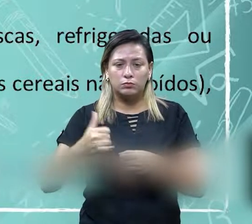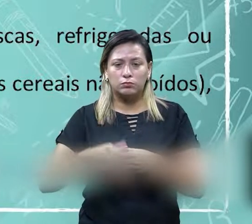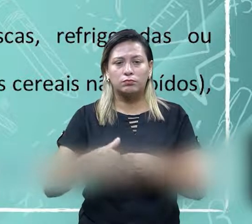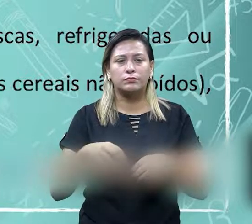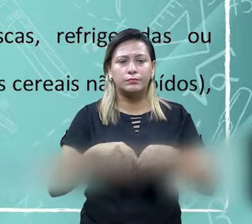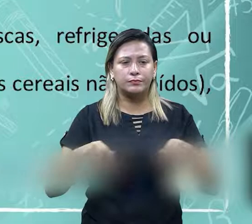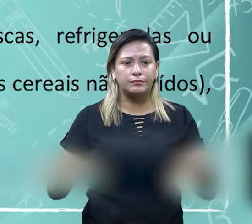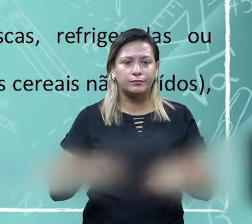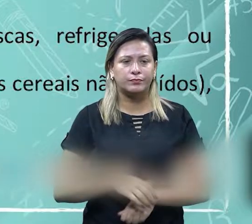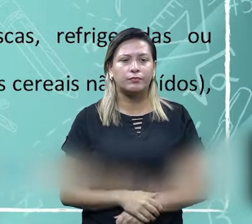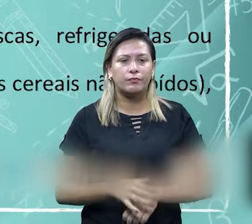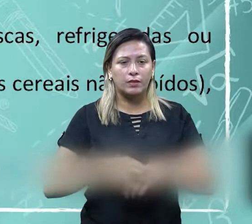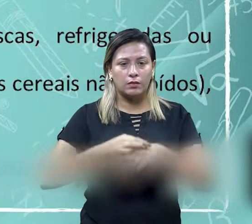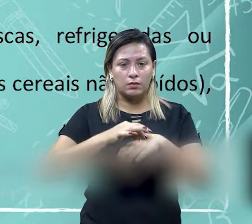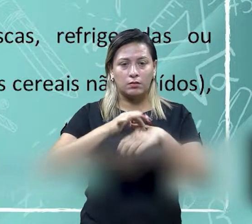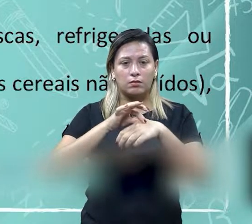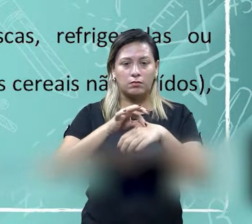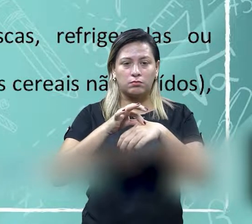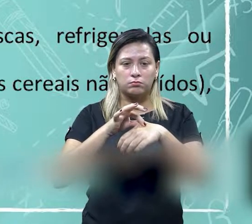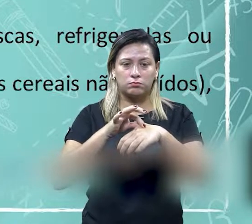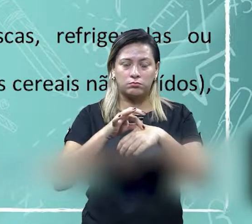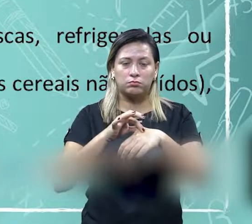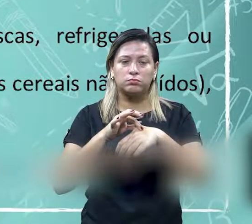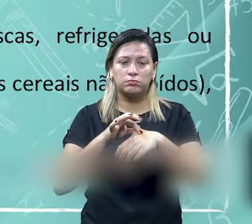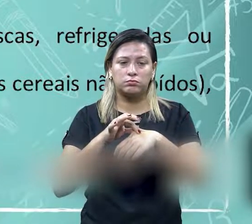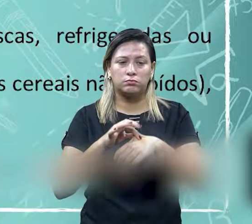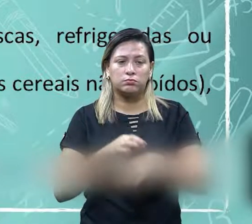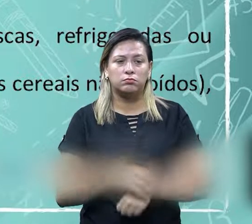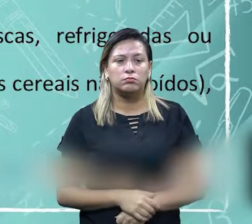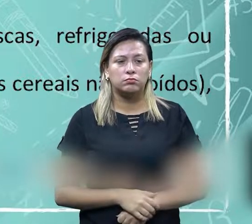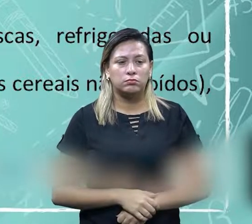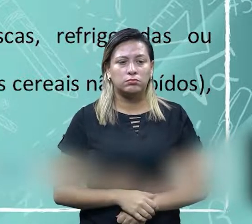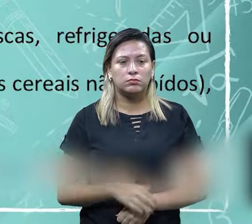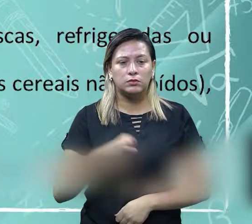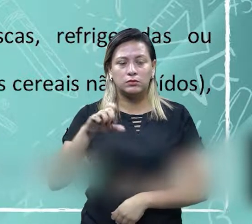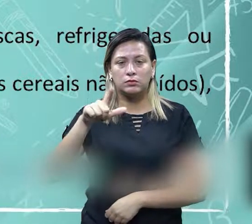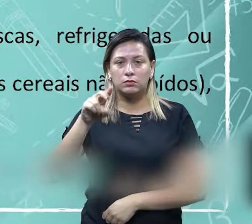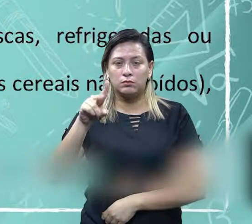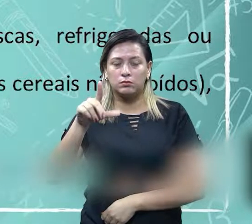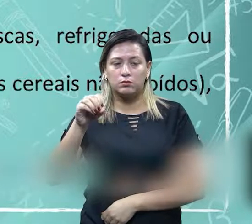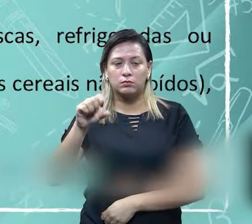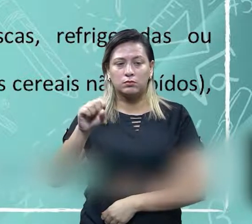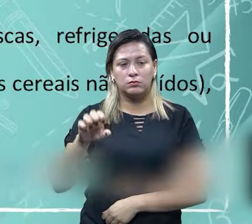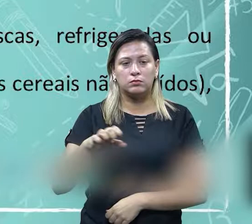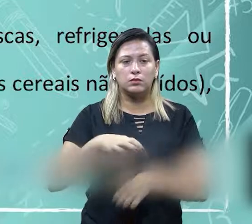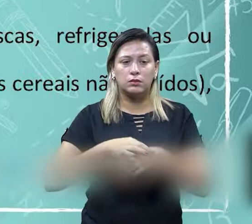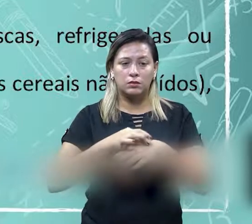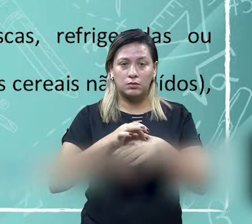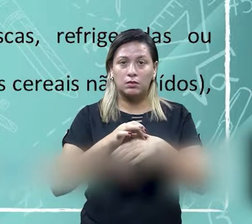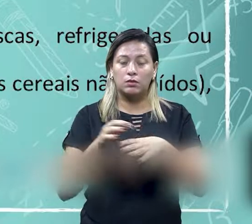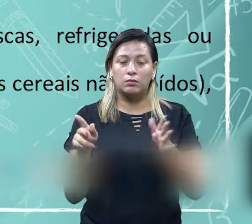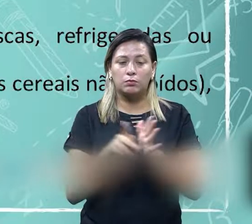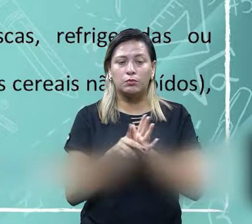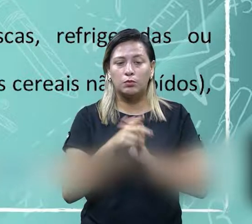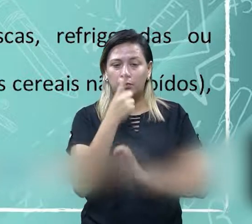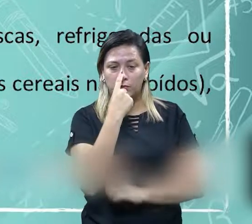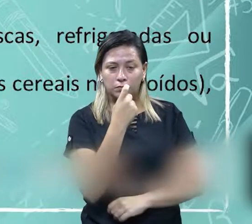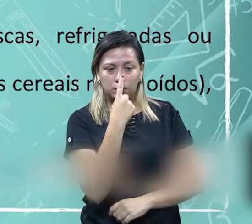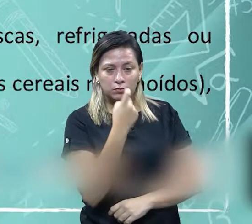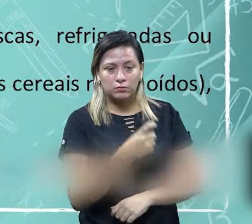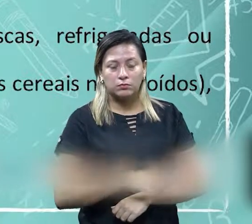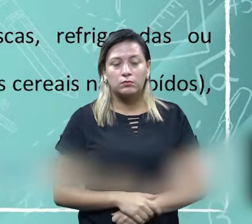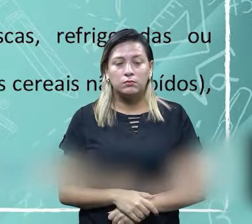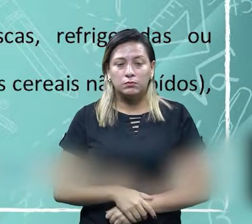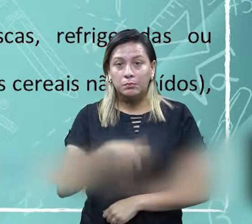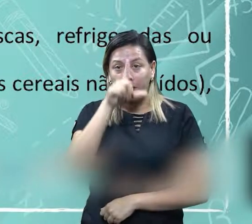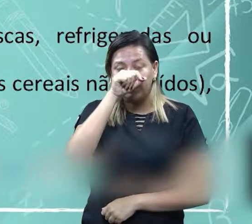Quinto, carne bovina fresca. Sexto, celulose. Sétimo, carnes e aves. 8, farelos